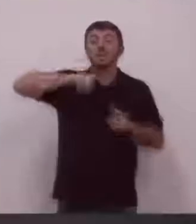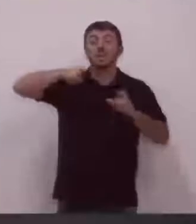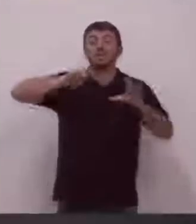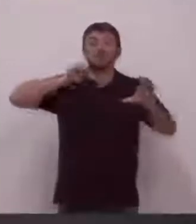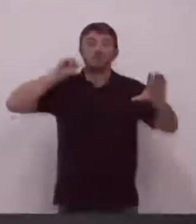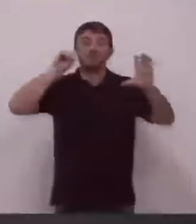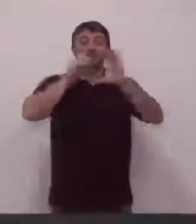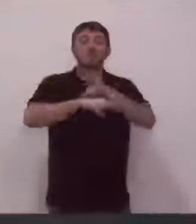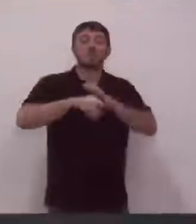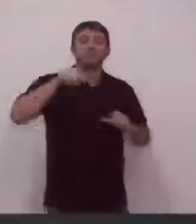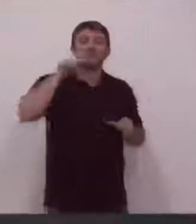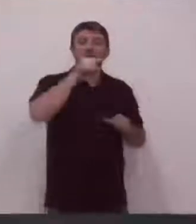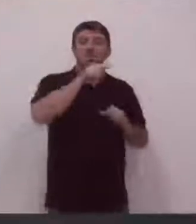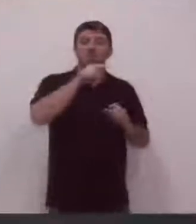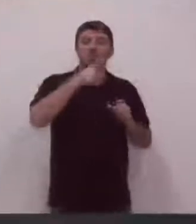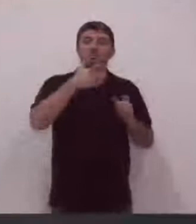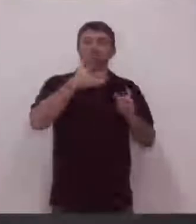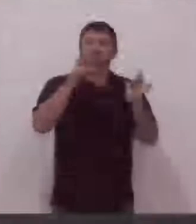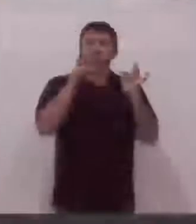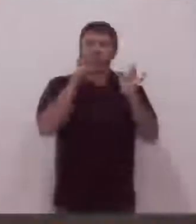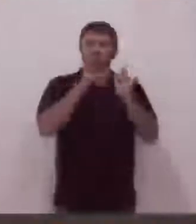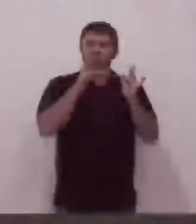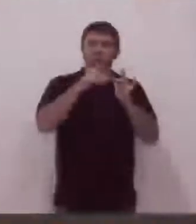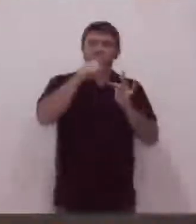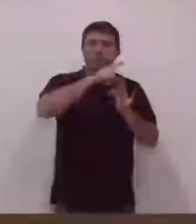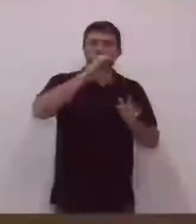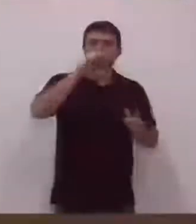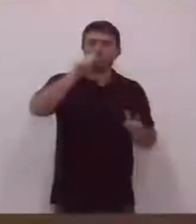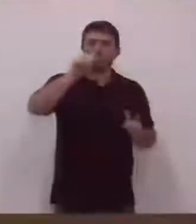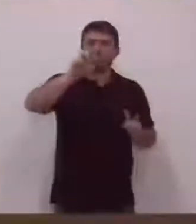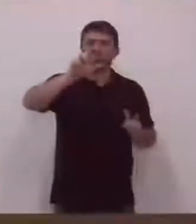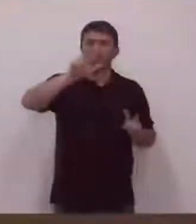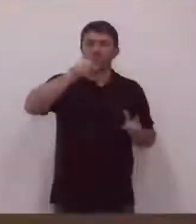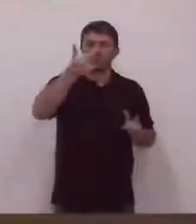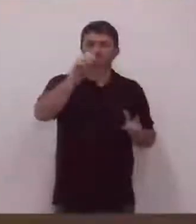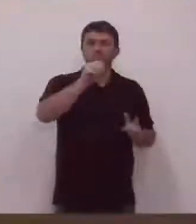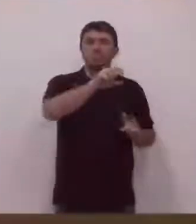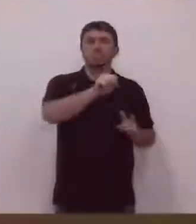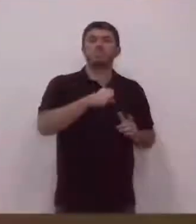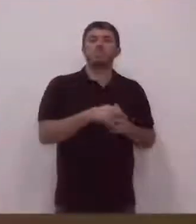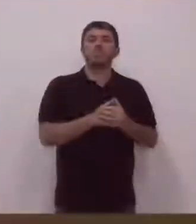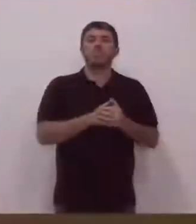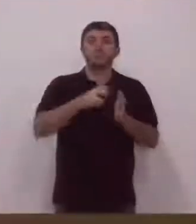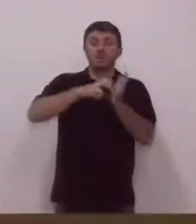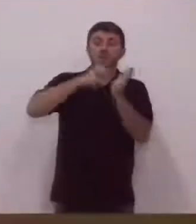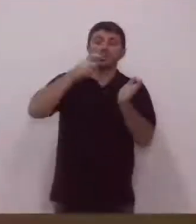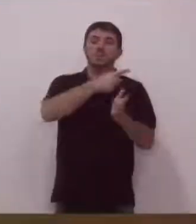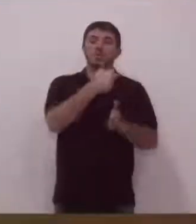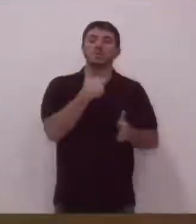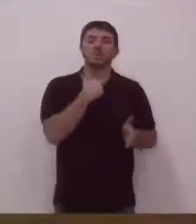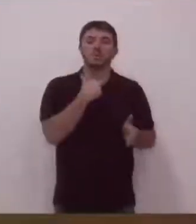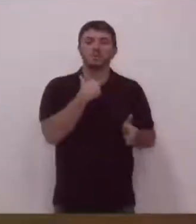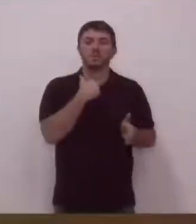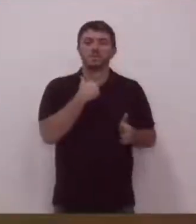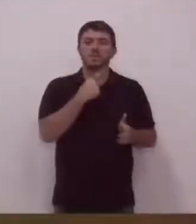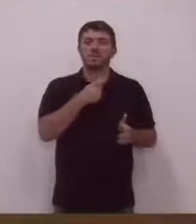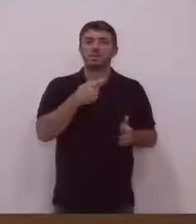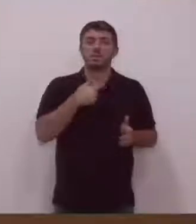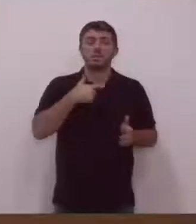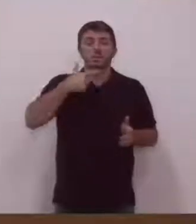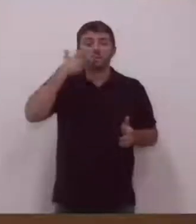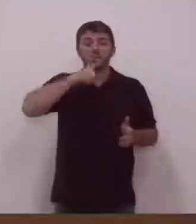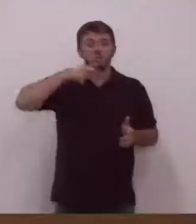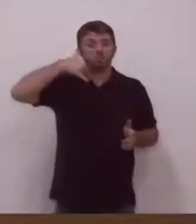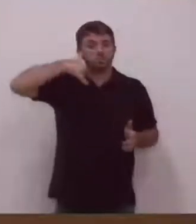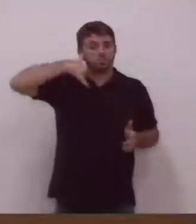entrou em contato naturalmente de manhã. O Carlinhos tinha alguns compromissos em Campinas de ordem pessoal, não conseguiram falar. Eu consegui ligar para o vereador,